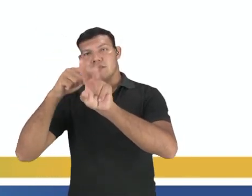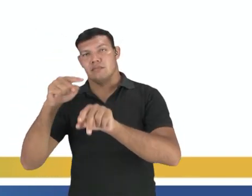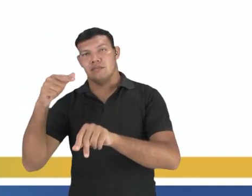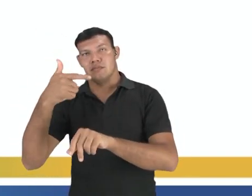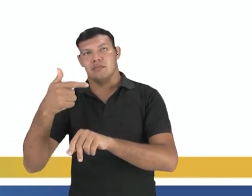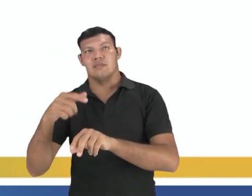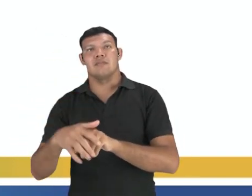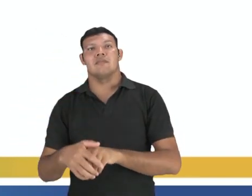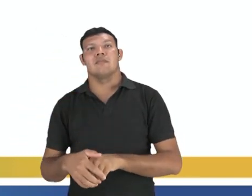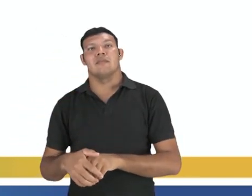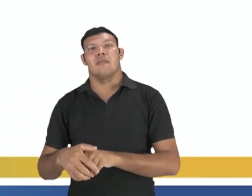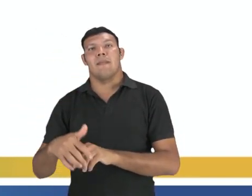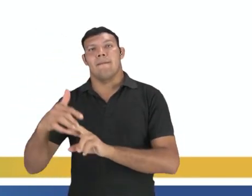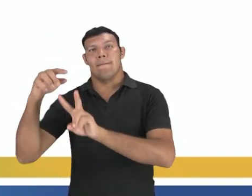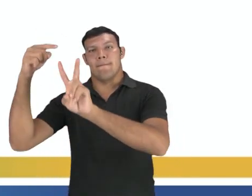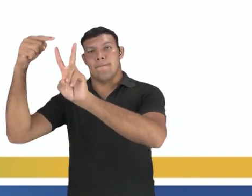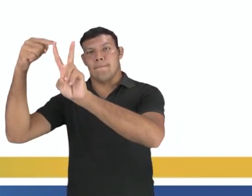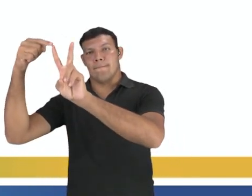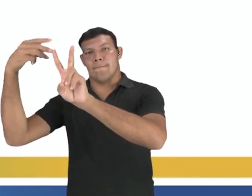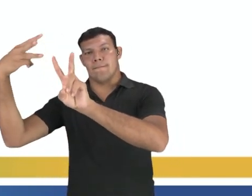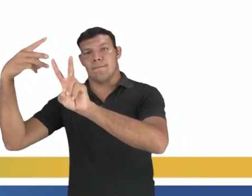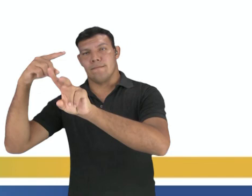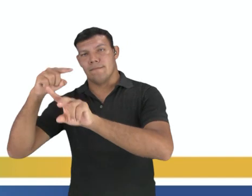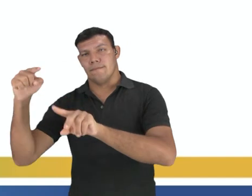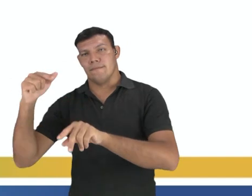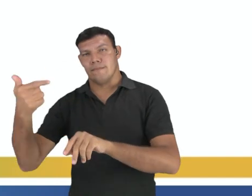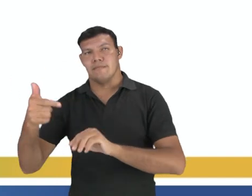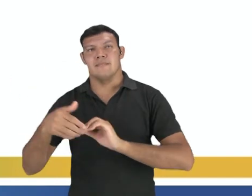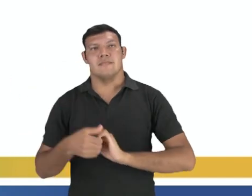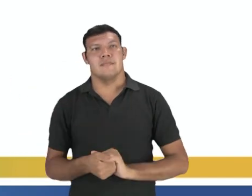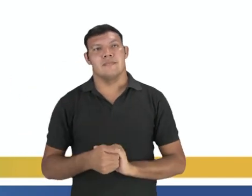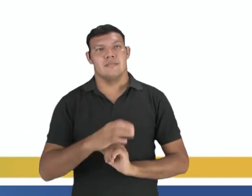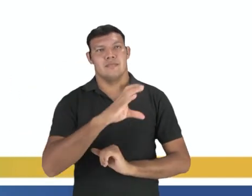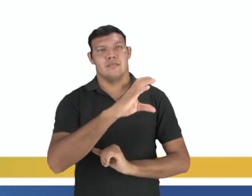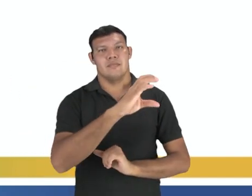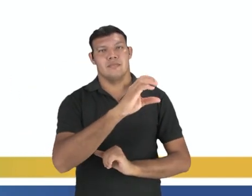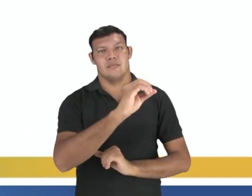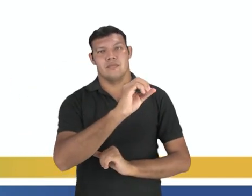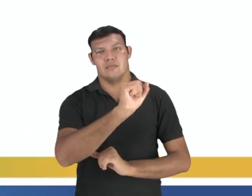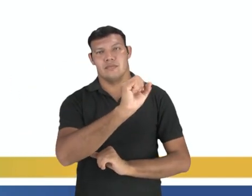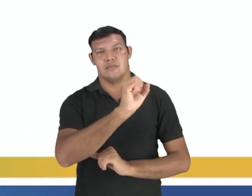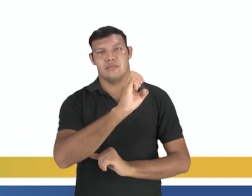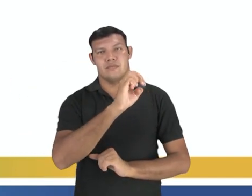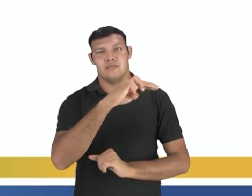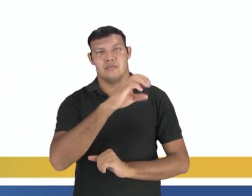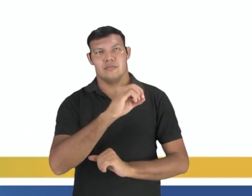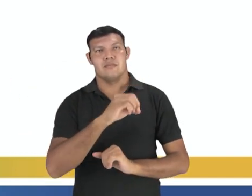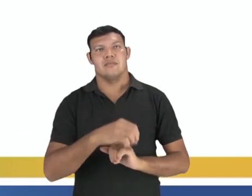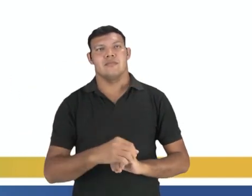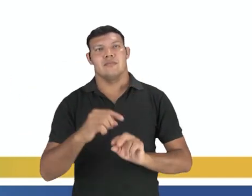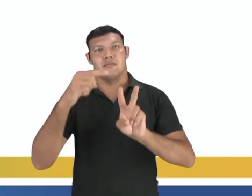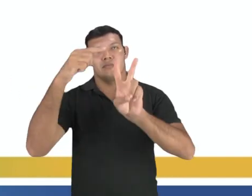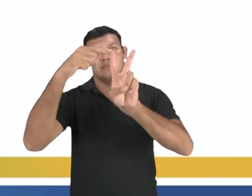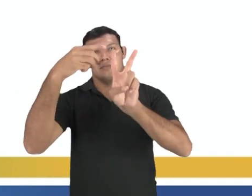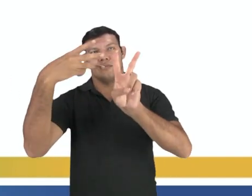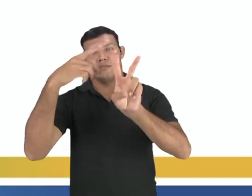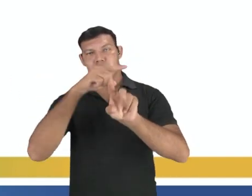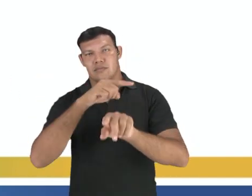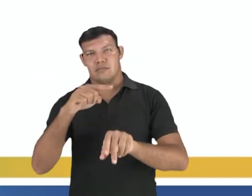de 60, raiz de 3 sobre 2. Cosseno, raiz de 3 sobre